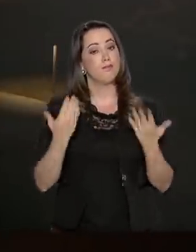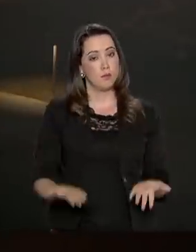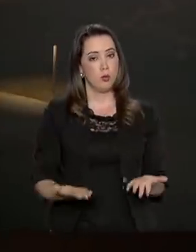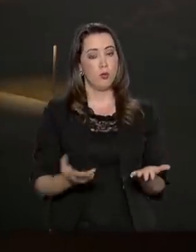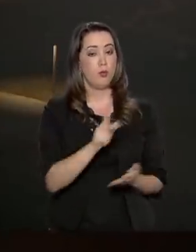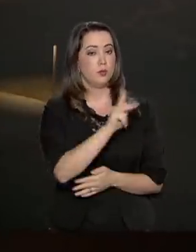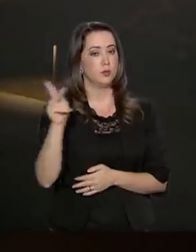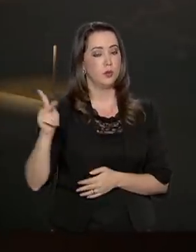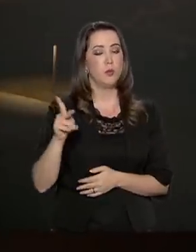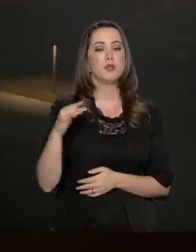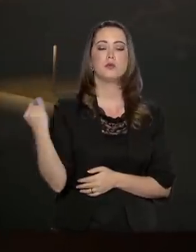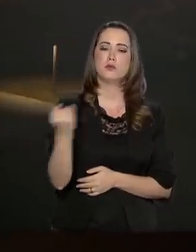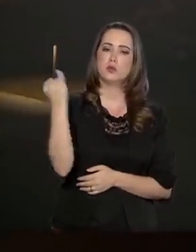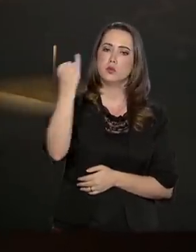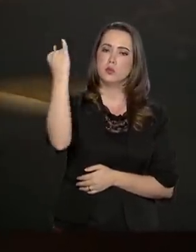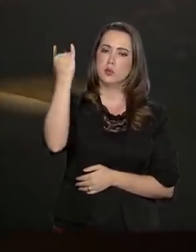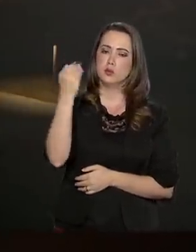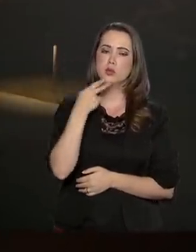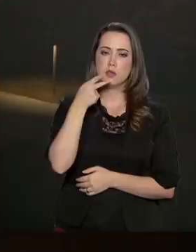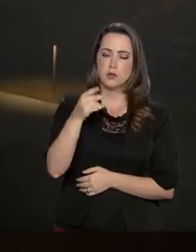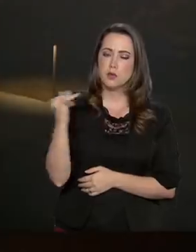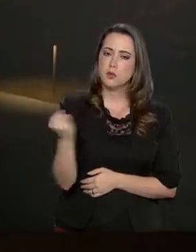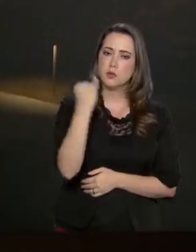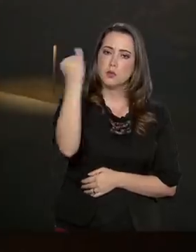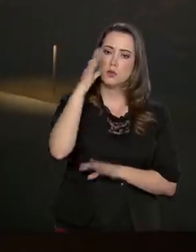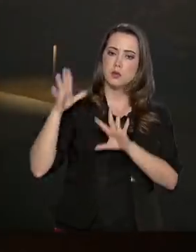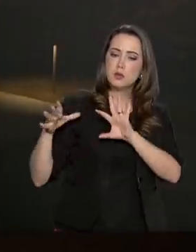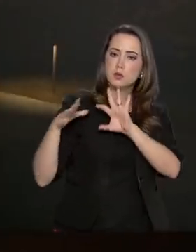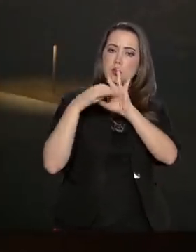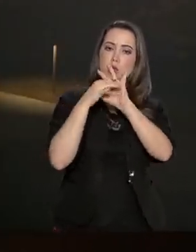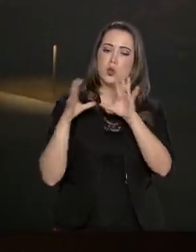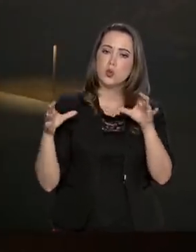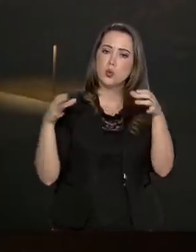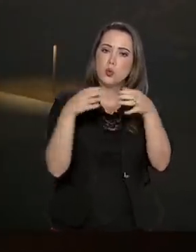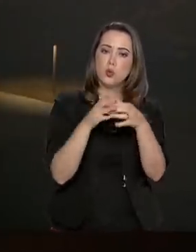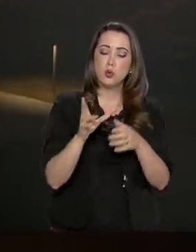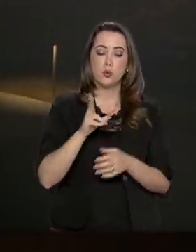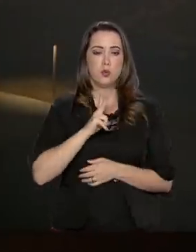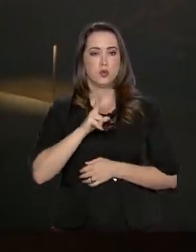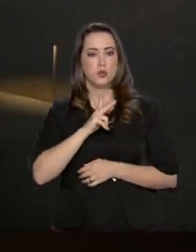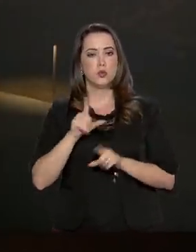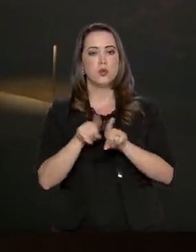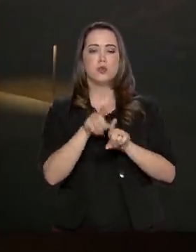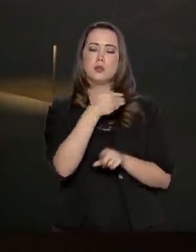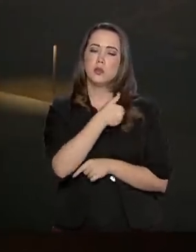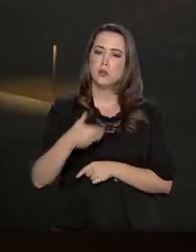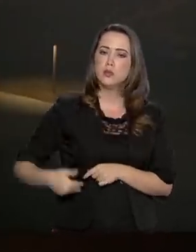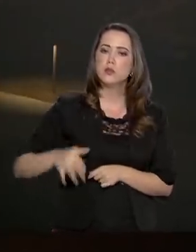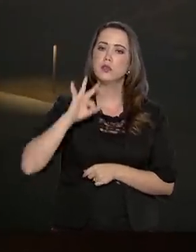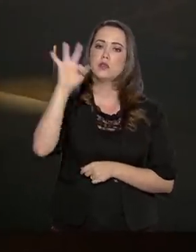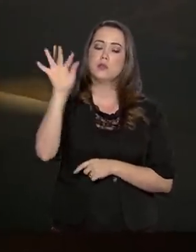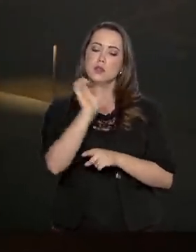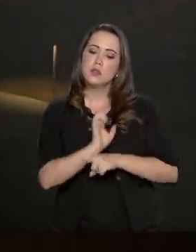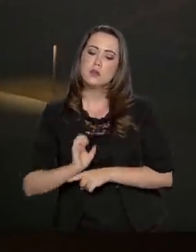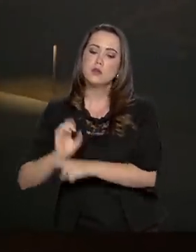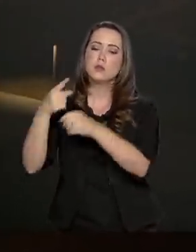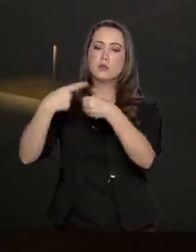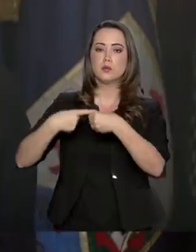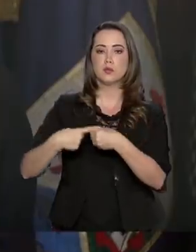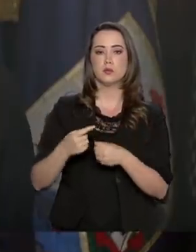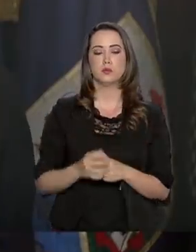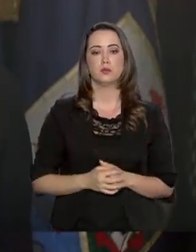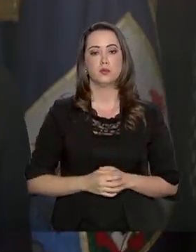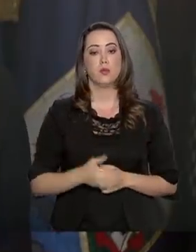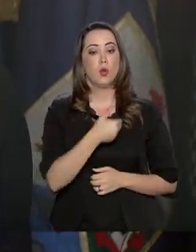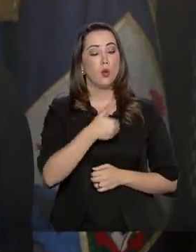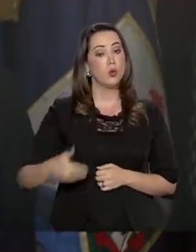o presidente ressaltou a importância de parcerias entre o setor privado e os governos federal, estadual e municipal.